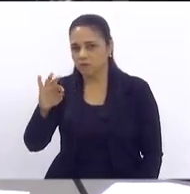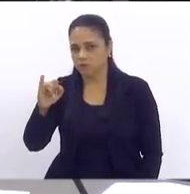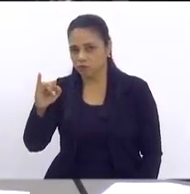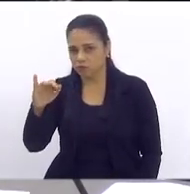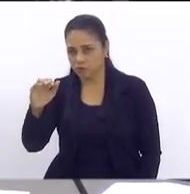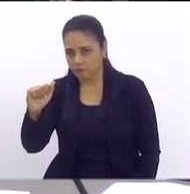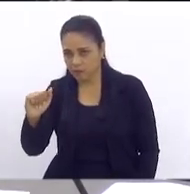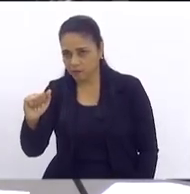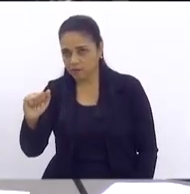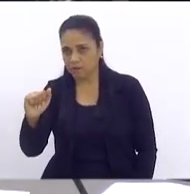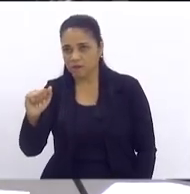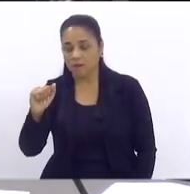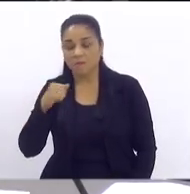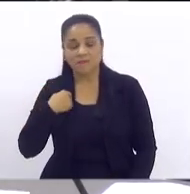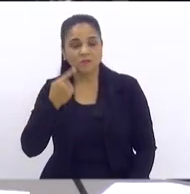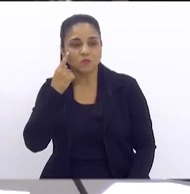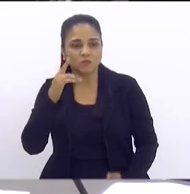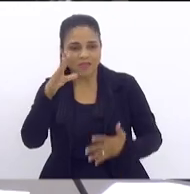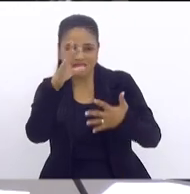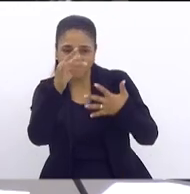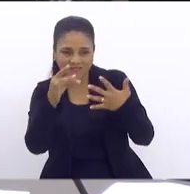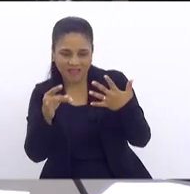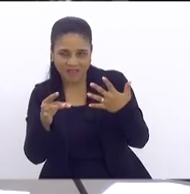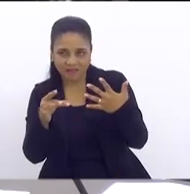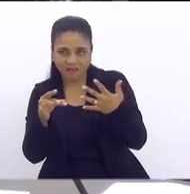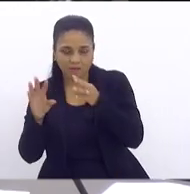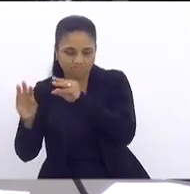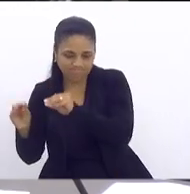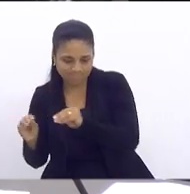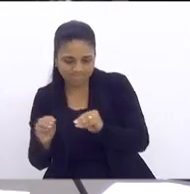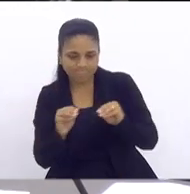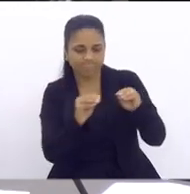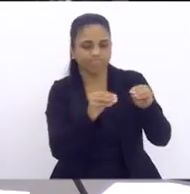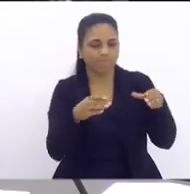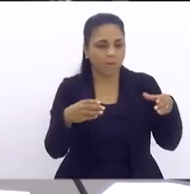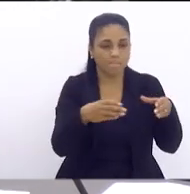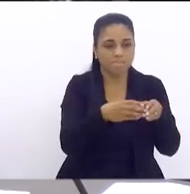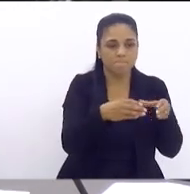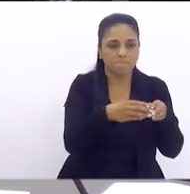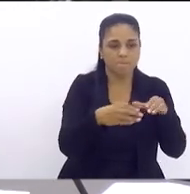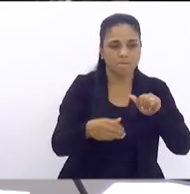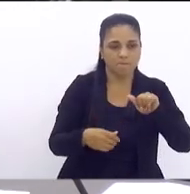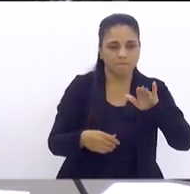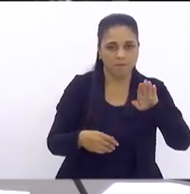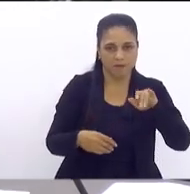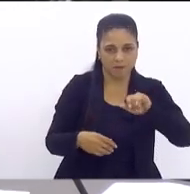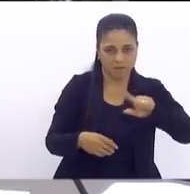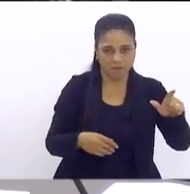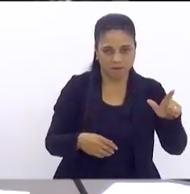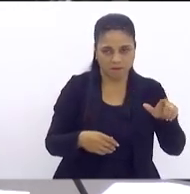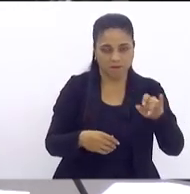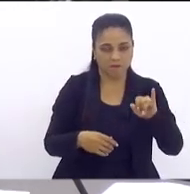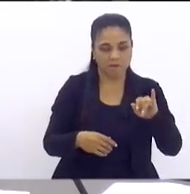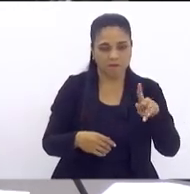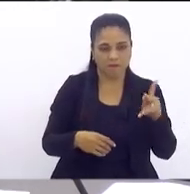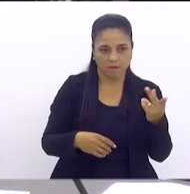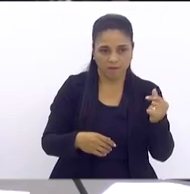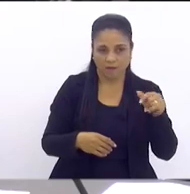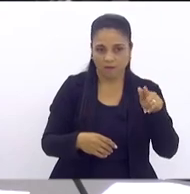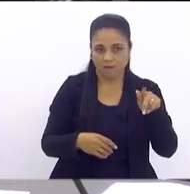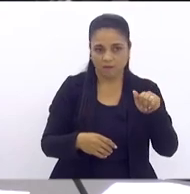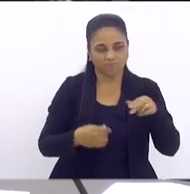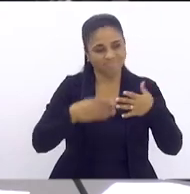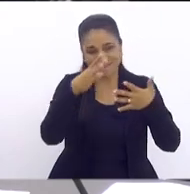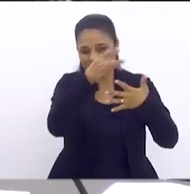eu não sei detalhes. Ele foi deslocado para a Baía de Ilha Grande. Mas a gente não tem conhecimento dos detalhes aqui para poder esclarecer